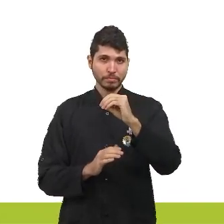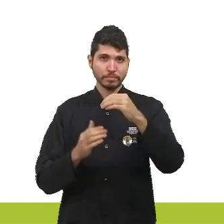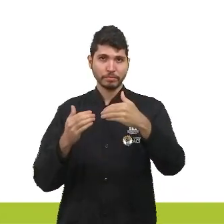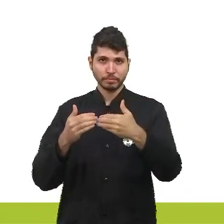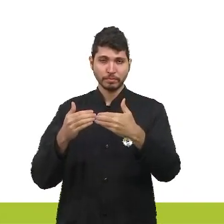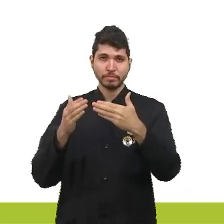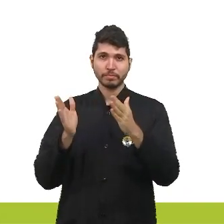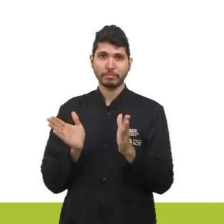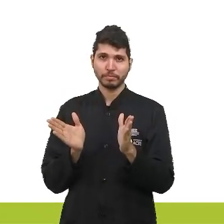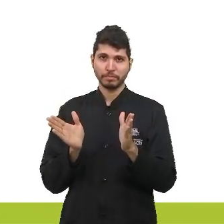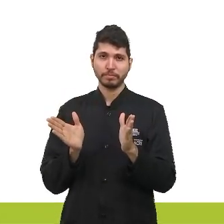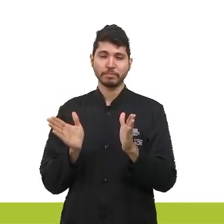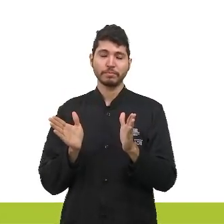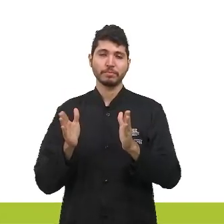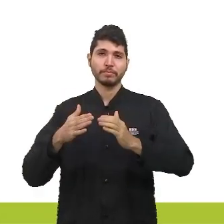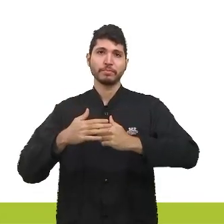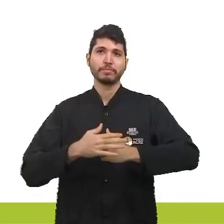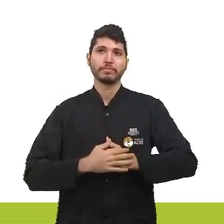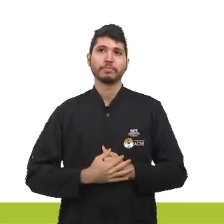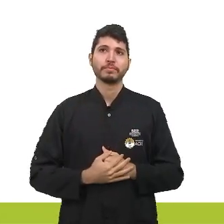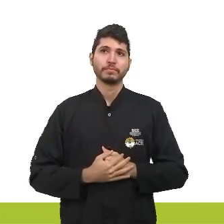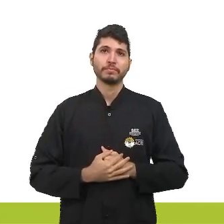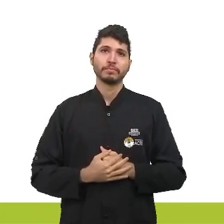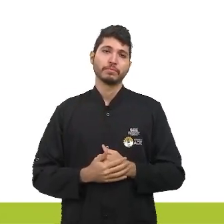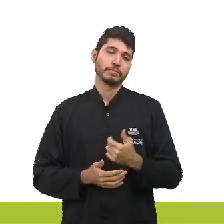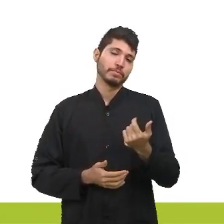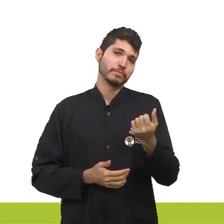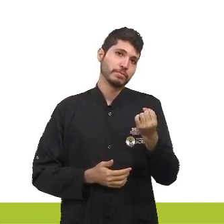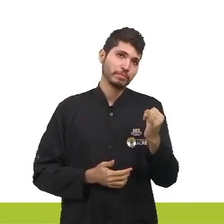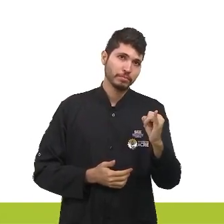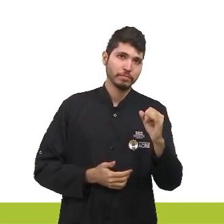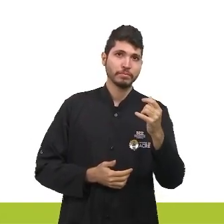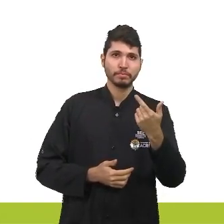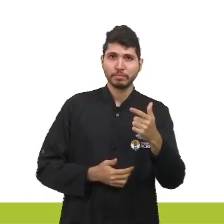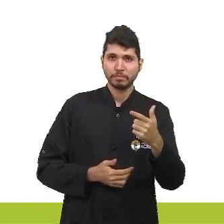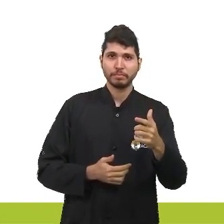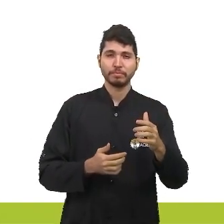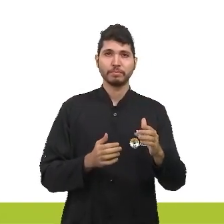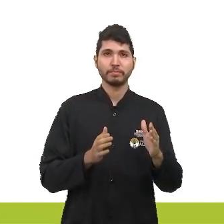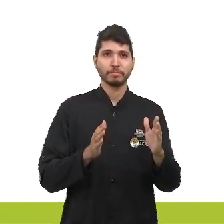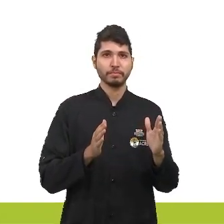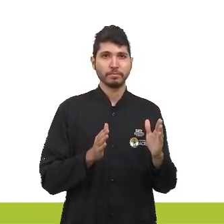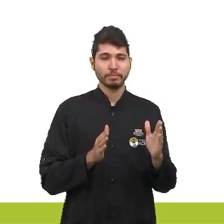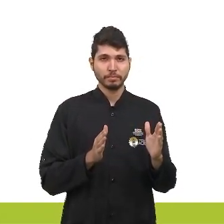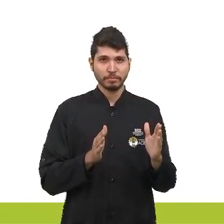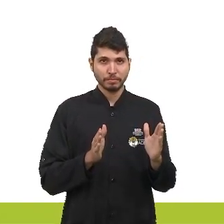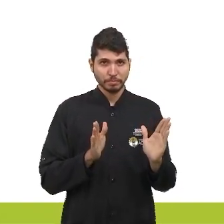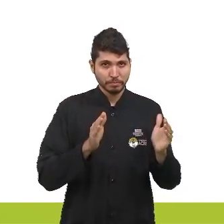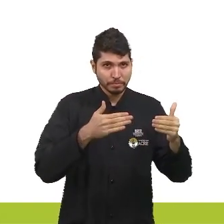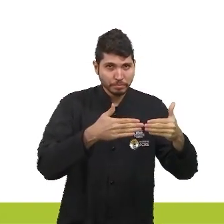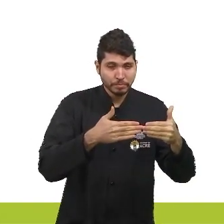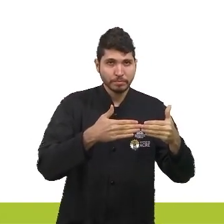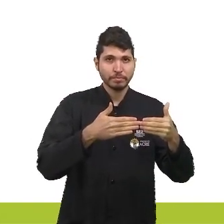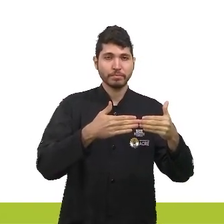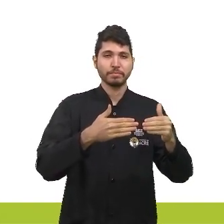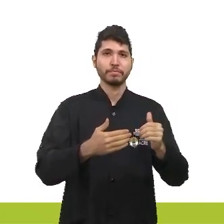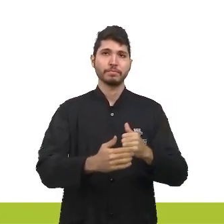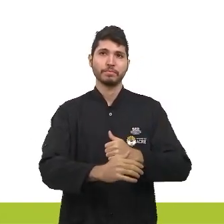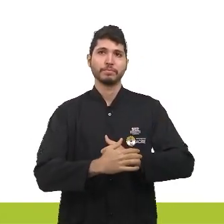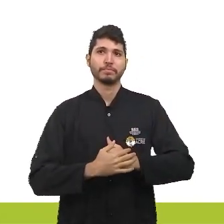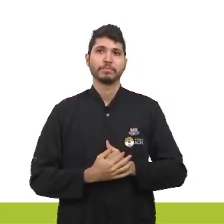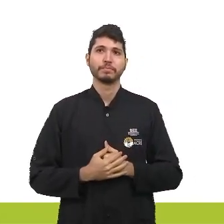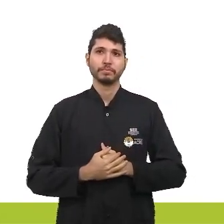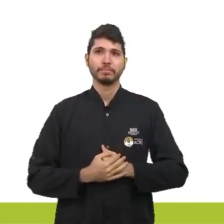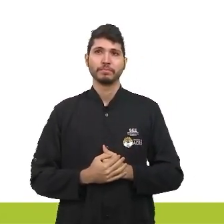como aquela que nós estávamos vendo. As que não têm são chamadas fechadas. E elas têm os seguintes elementos que eu